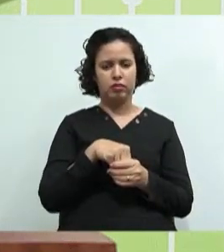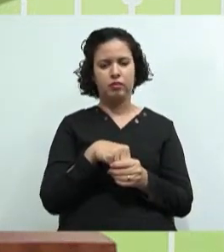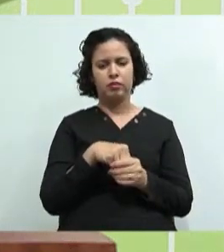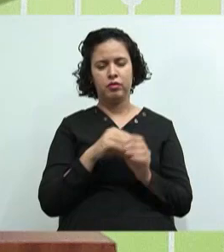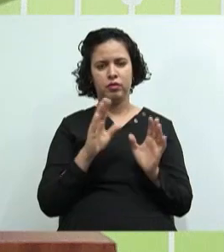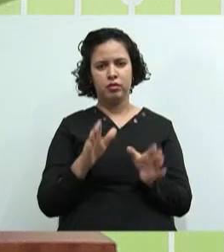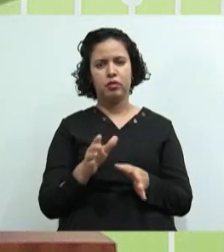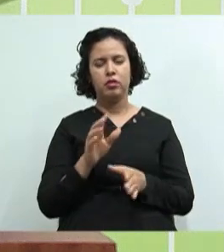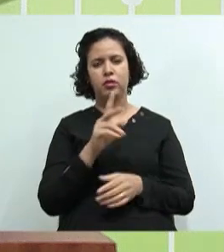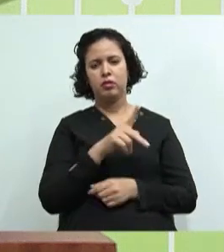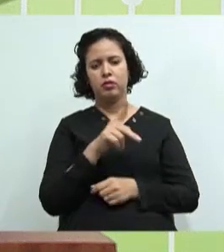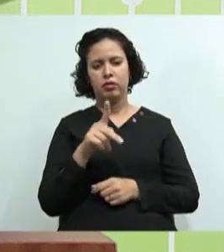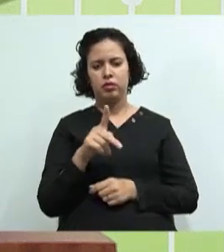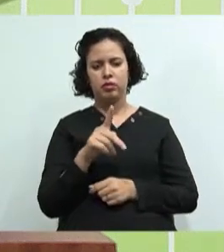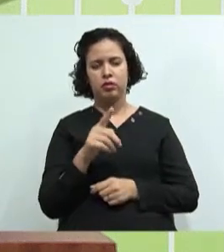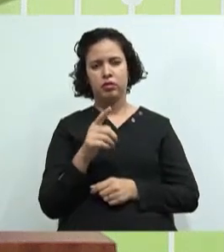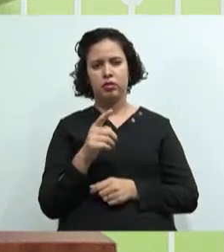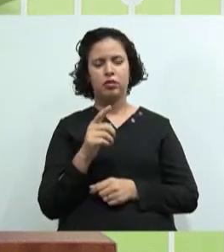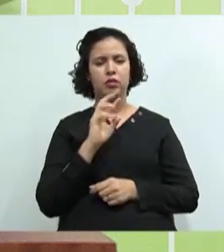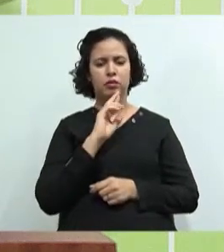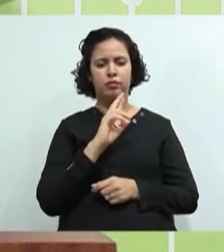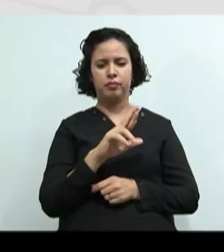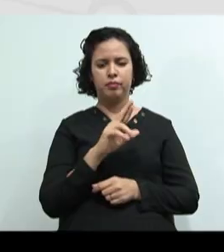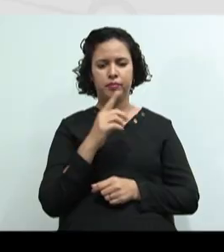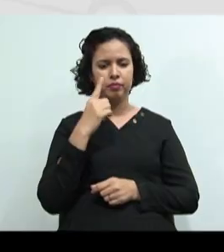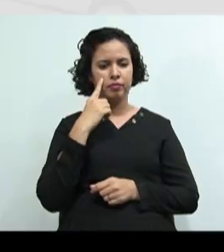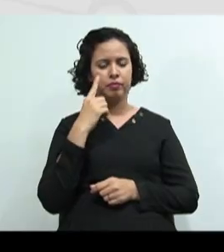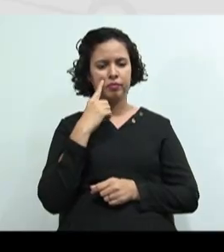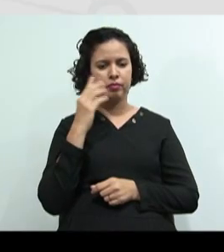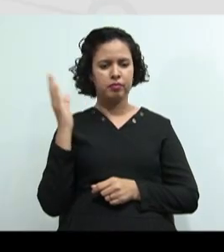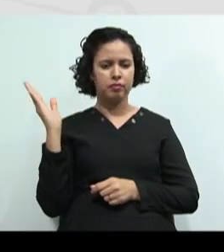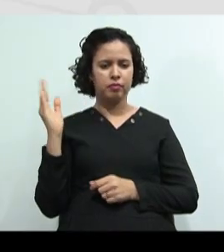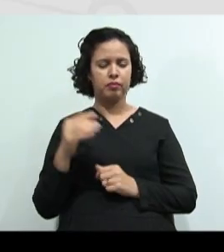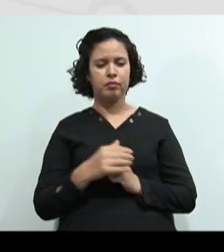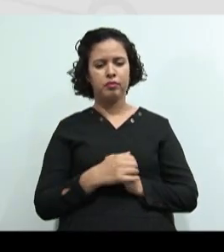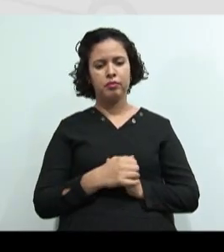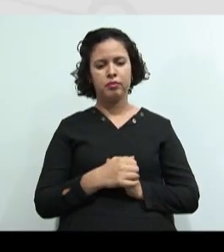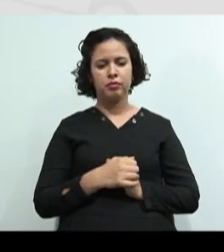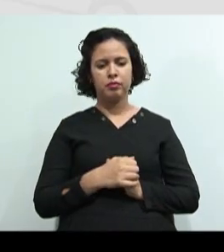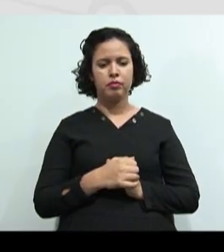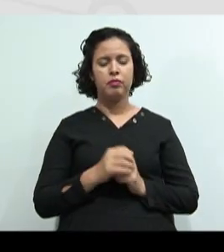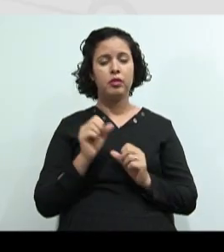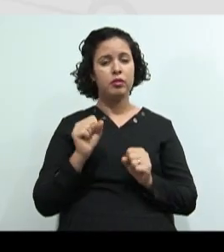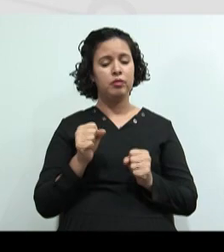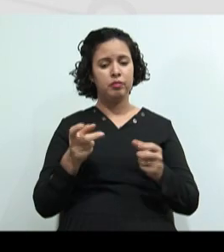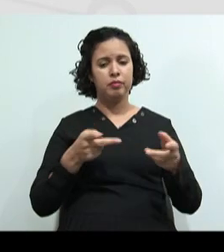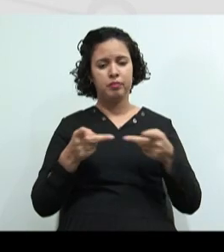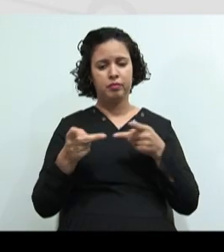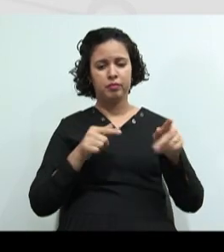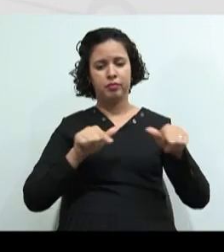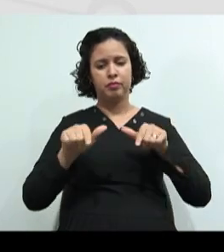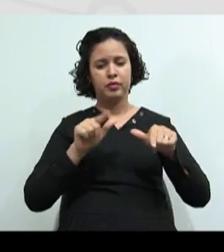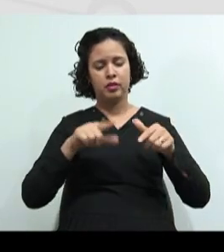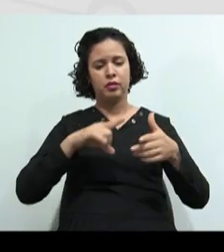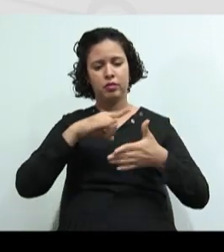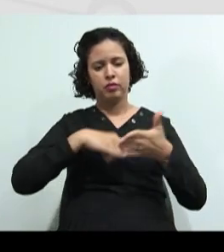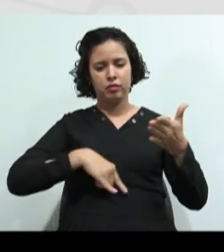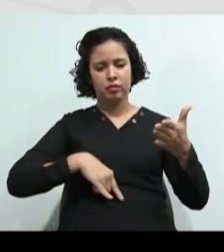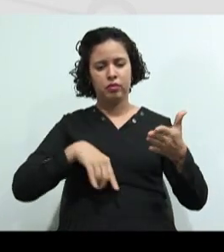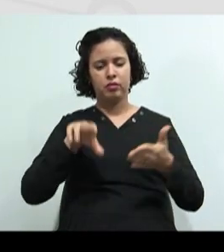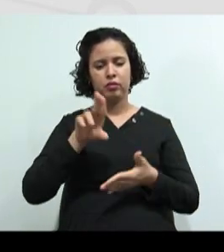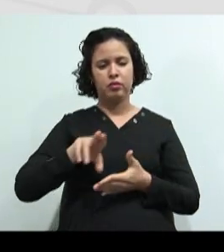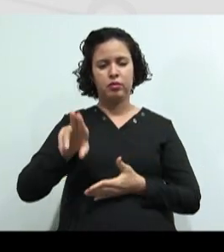já respondeu. E nós trouxemos uma outra aqui. Coloca na tela como seria aí, ó, a resposta. Podemos dizer que um plano de ação é um documento